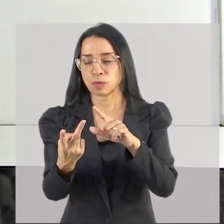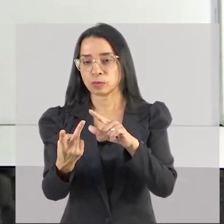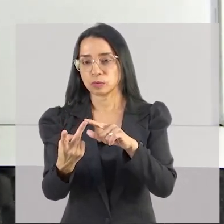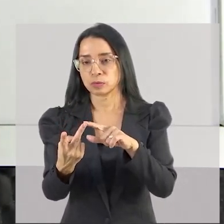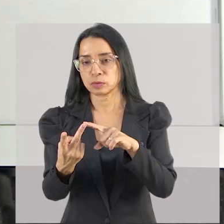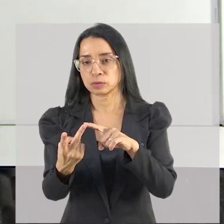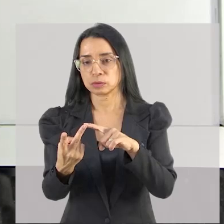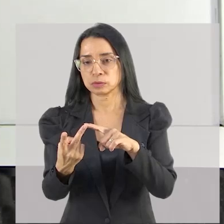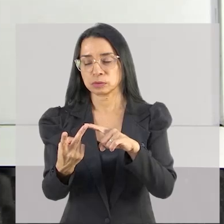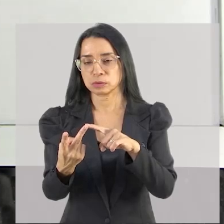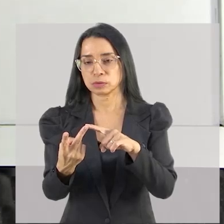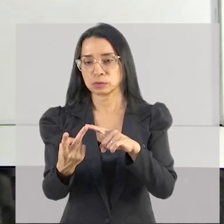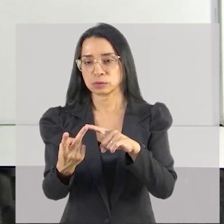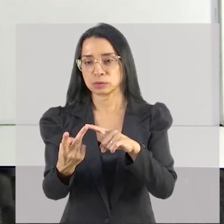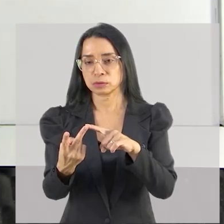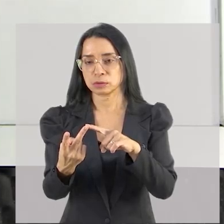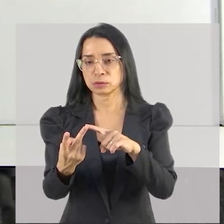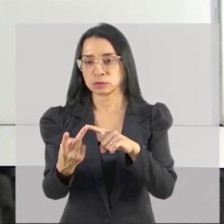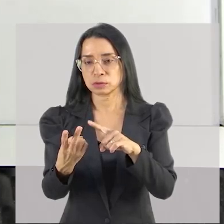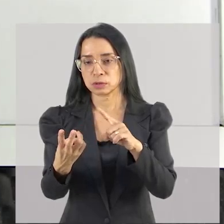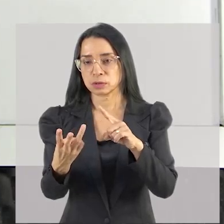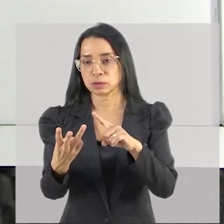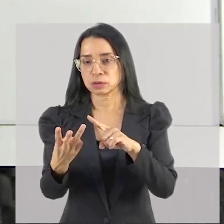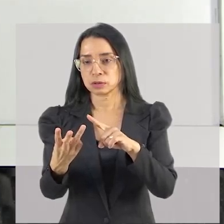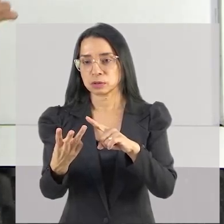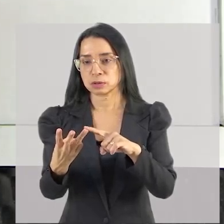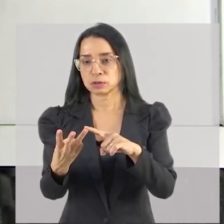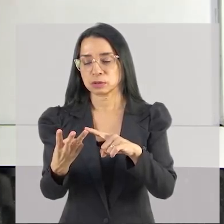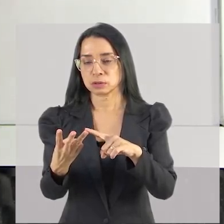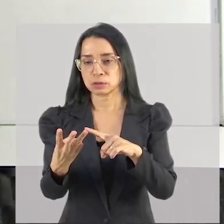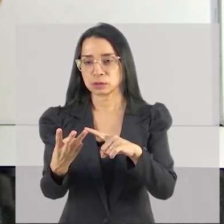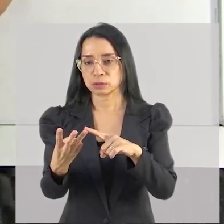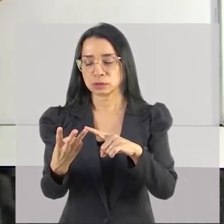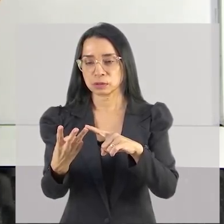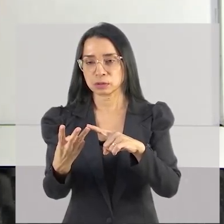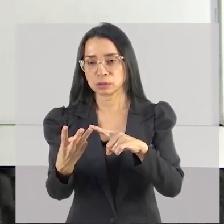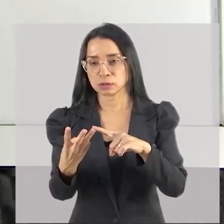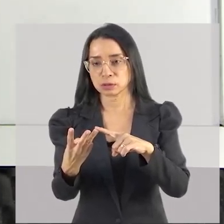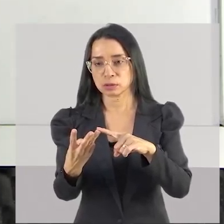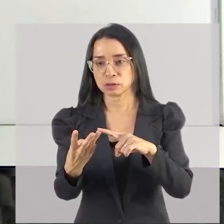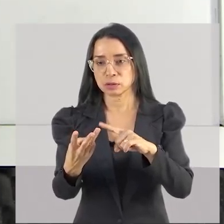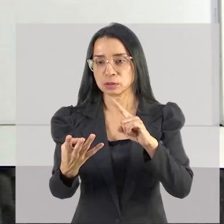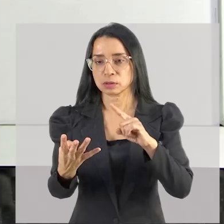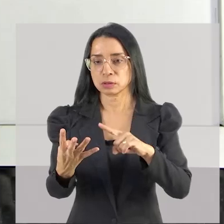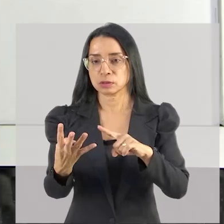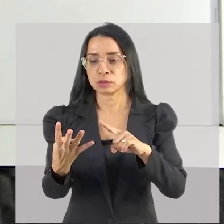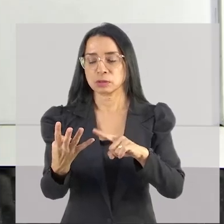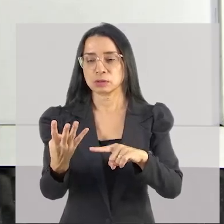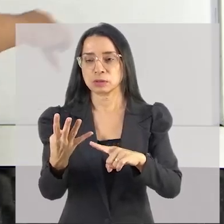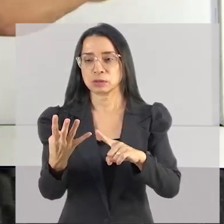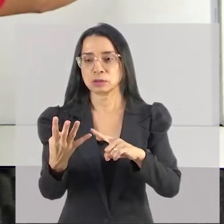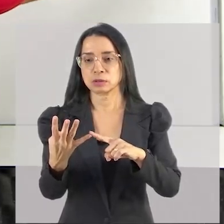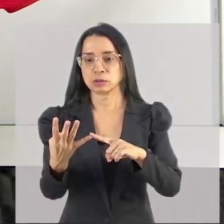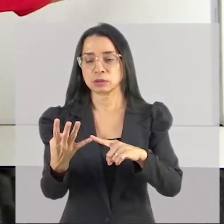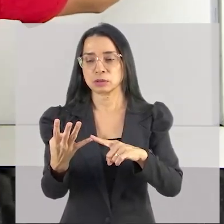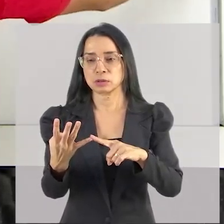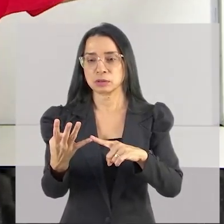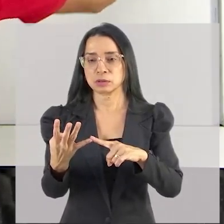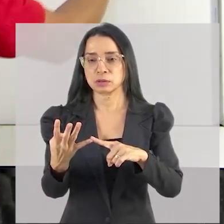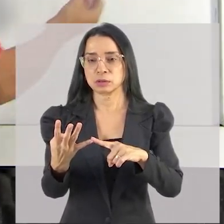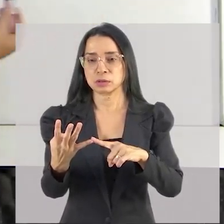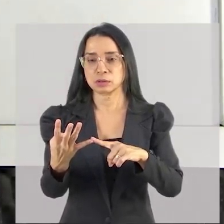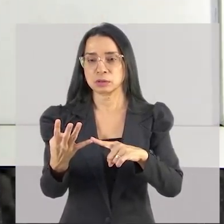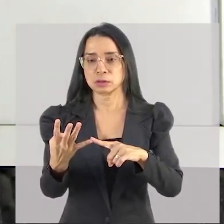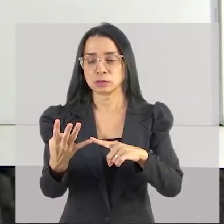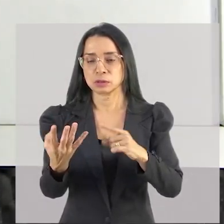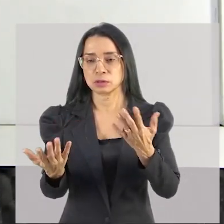dias. Multiplicou por 10, mais 3 dias. Multiplicou por 10, mais 3 dias. Multiplicou por 10,